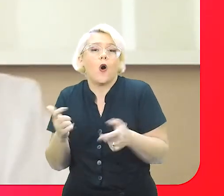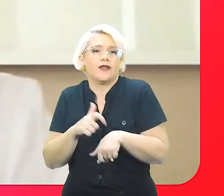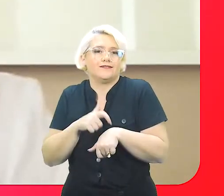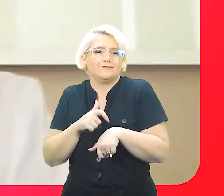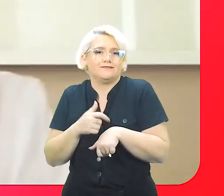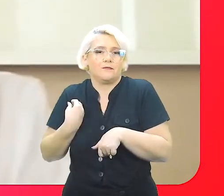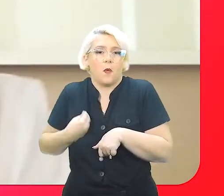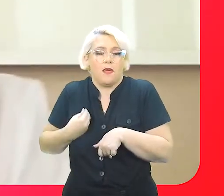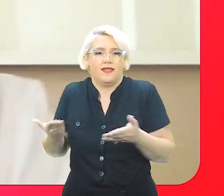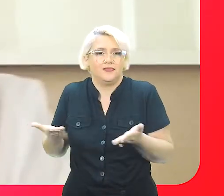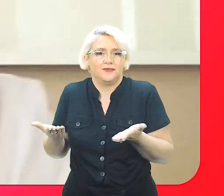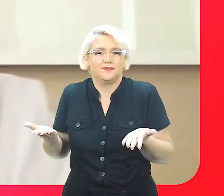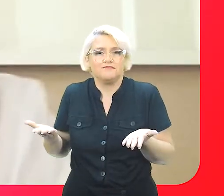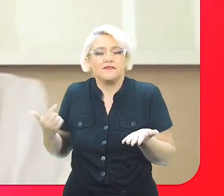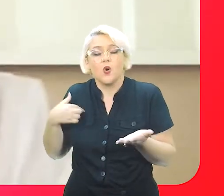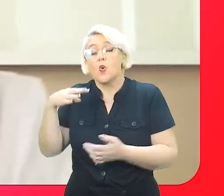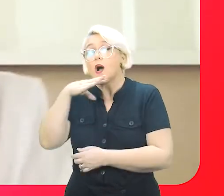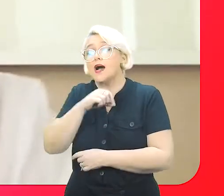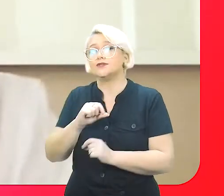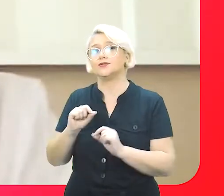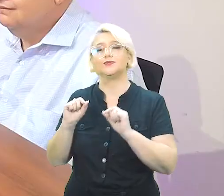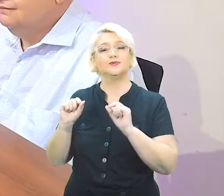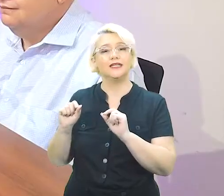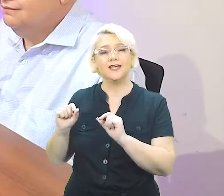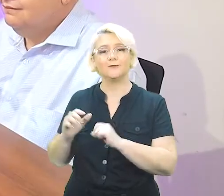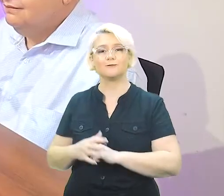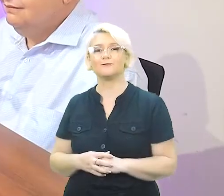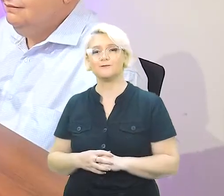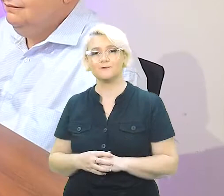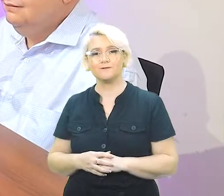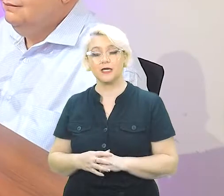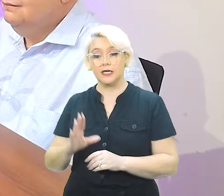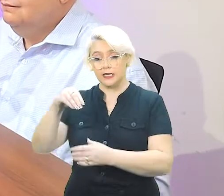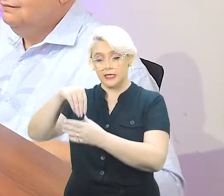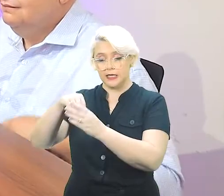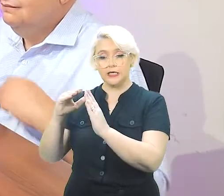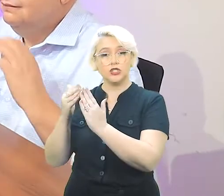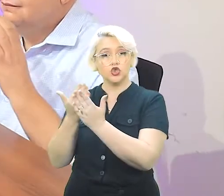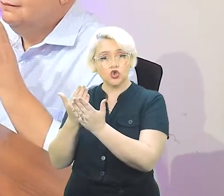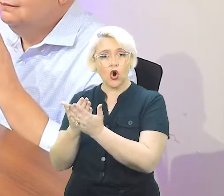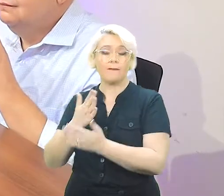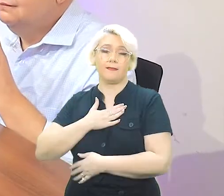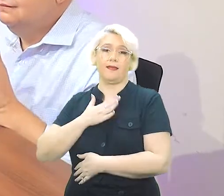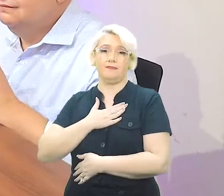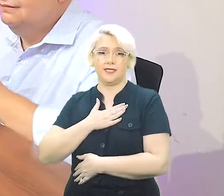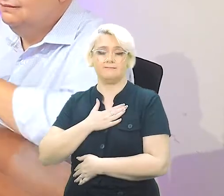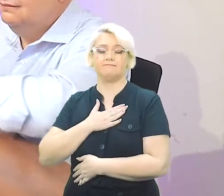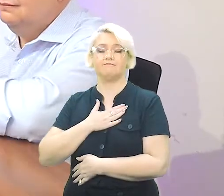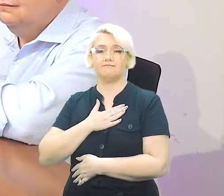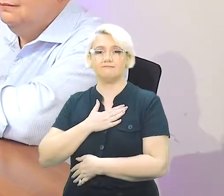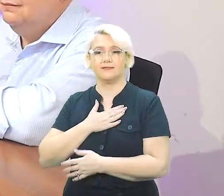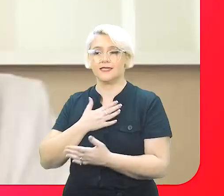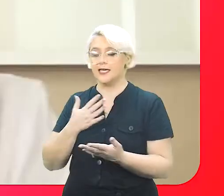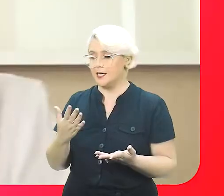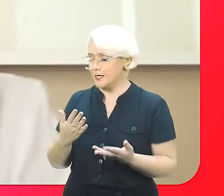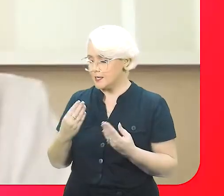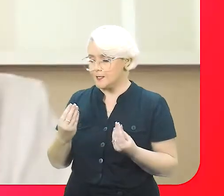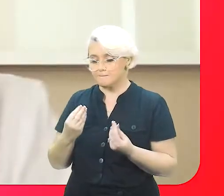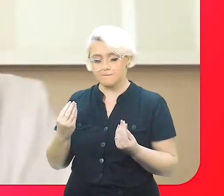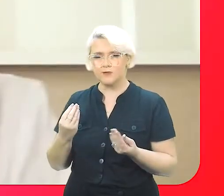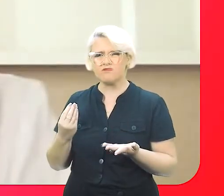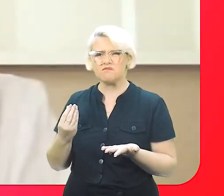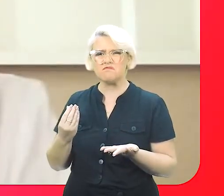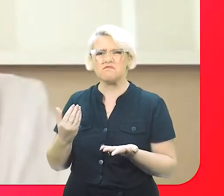agora, eu acho que a escola, para mim, nunca